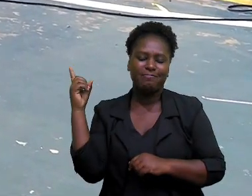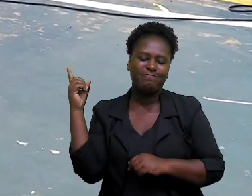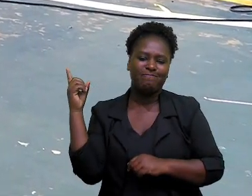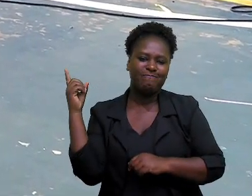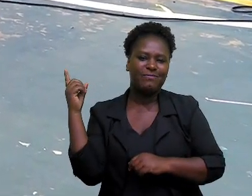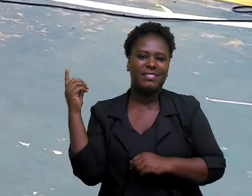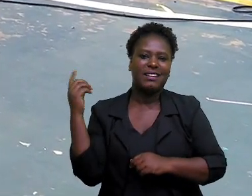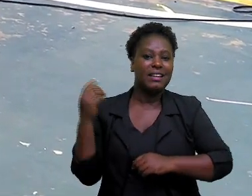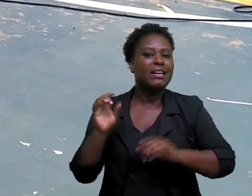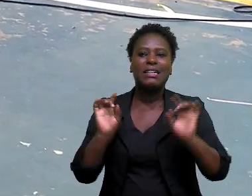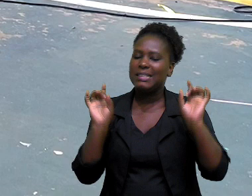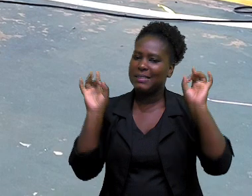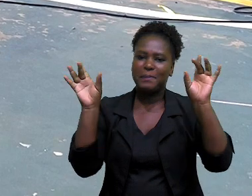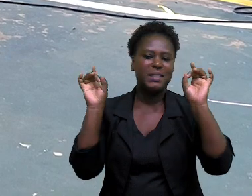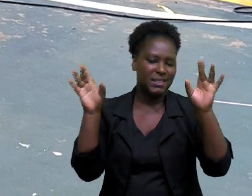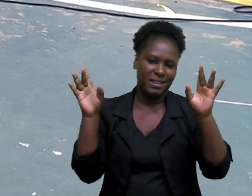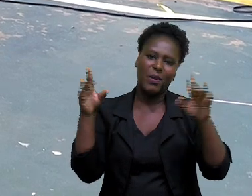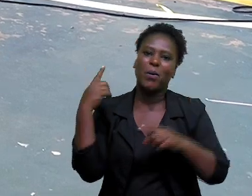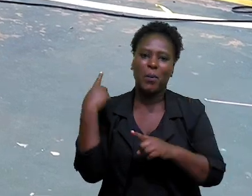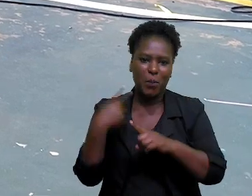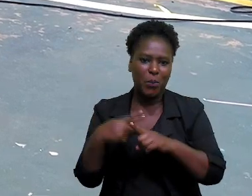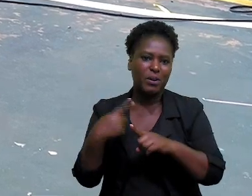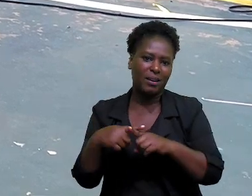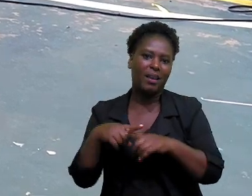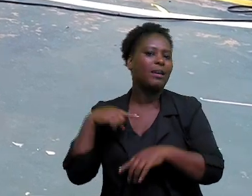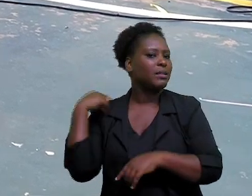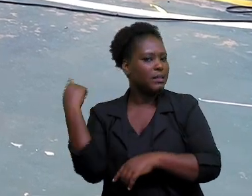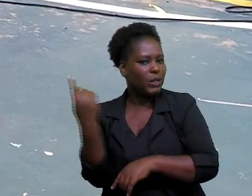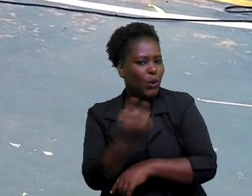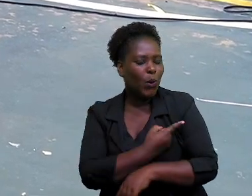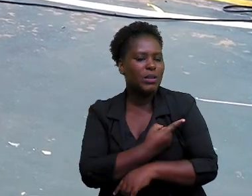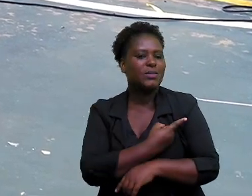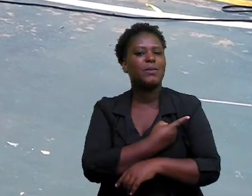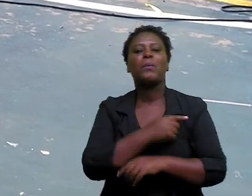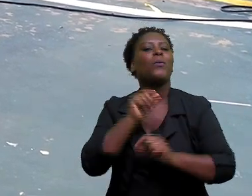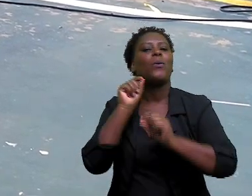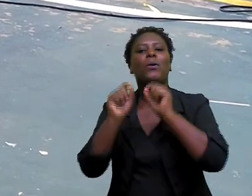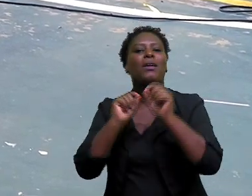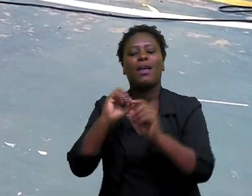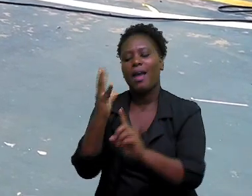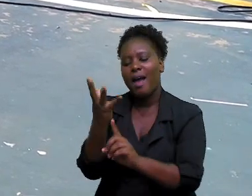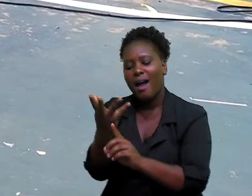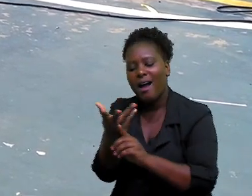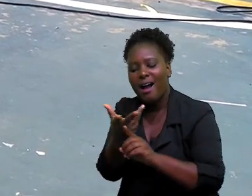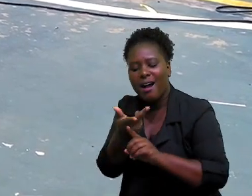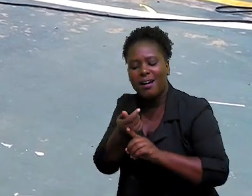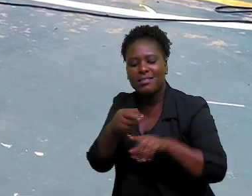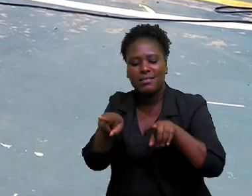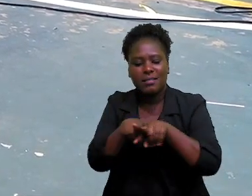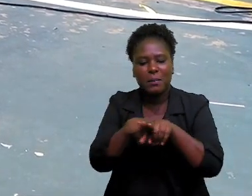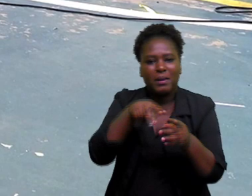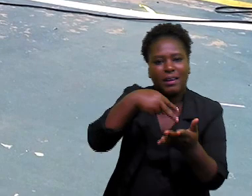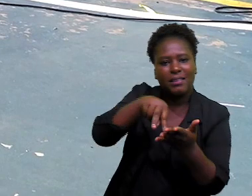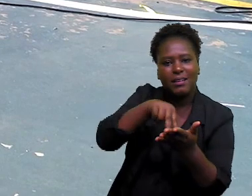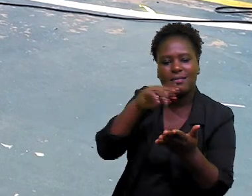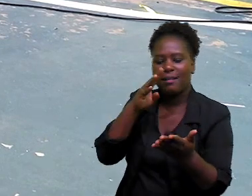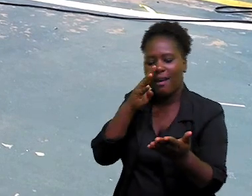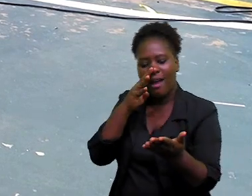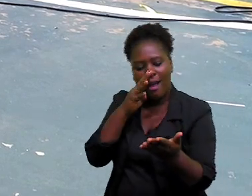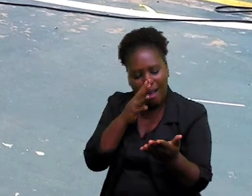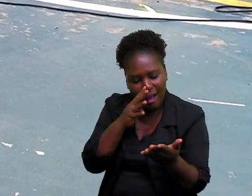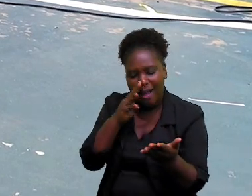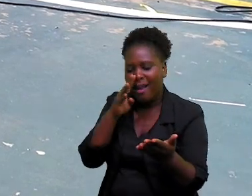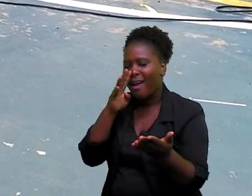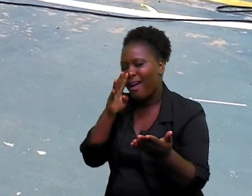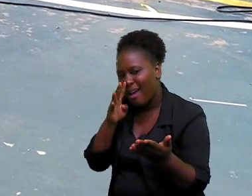porque será uma manhã onde nós vamos apreciar a arte da dança. E